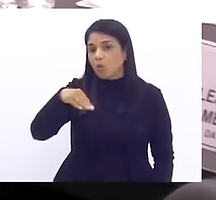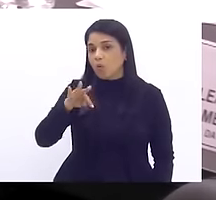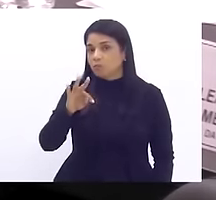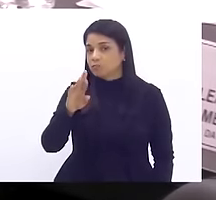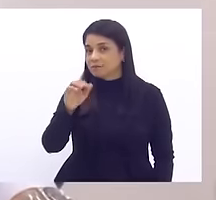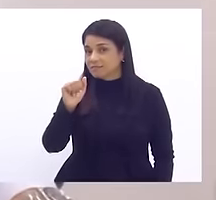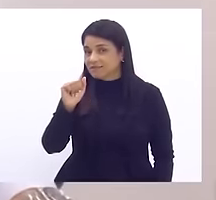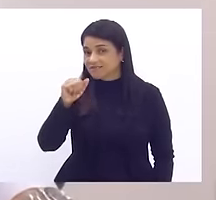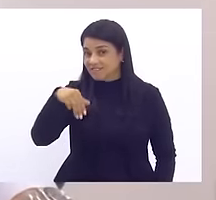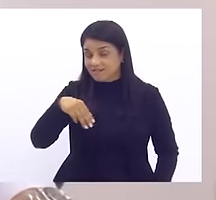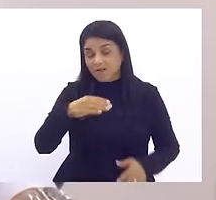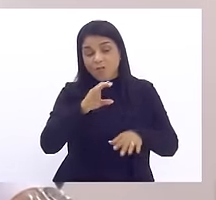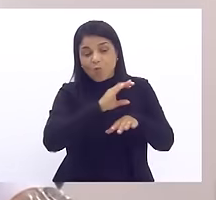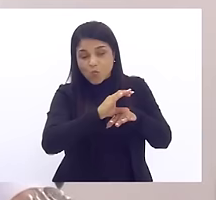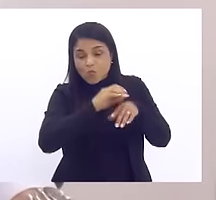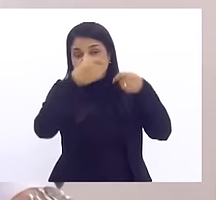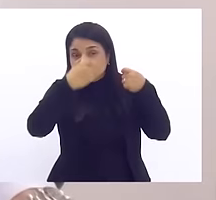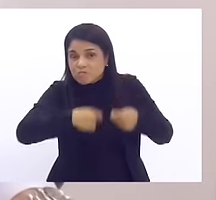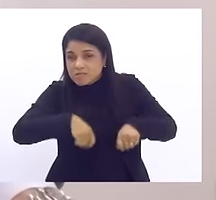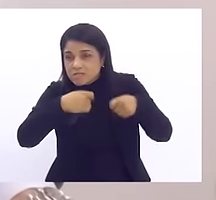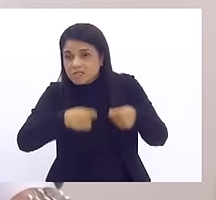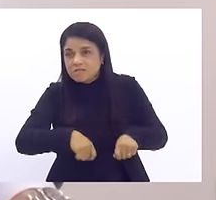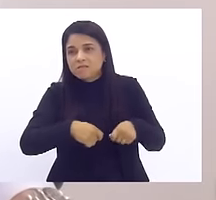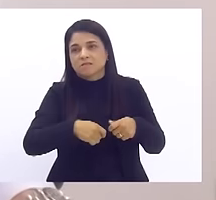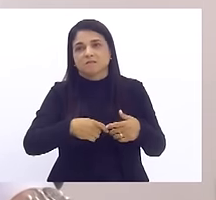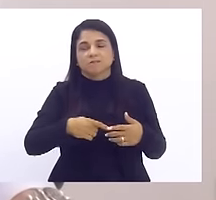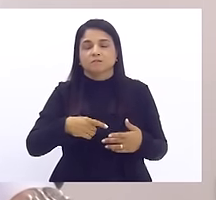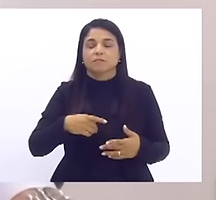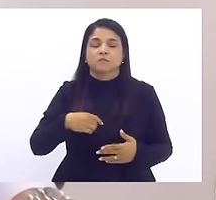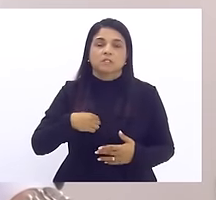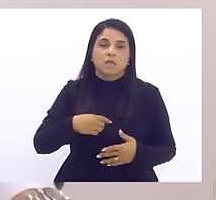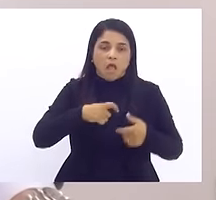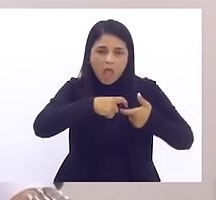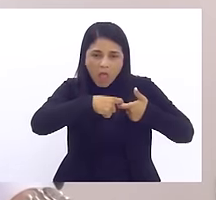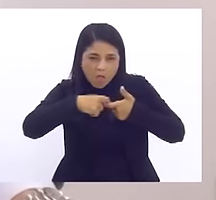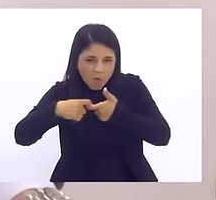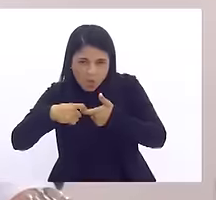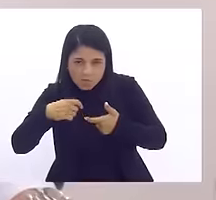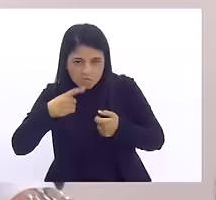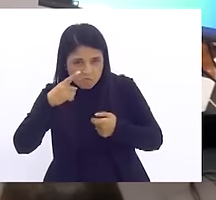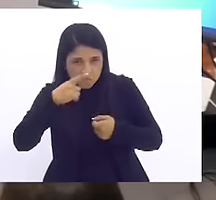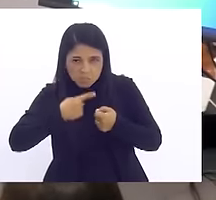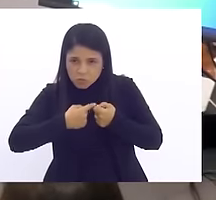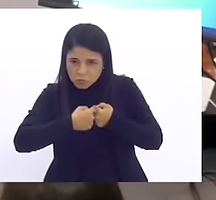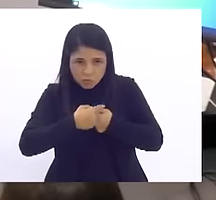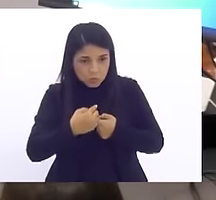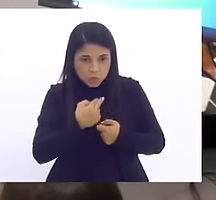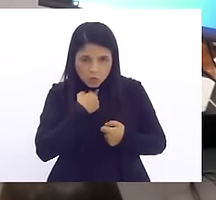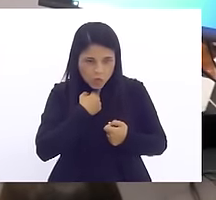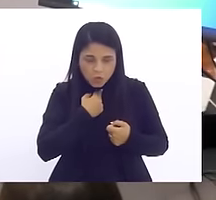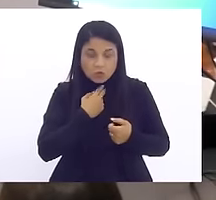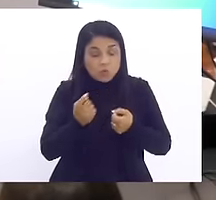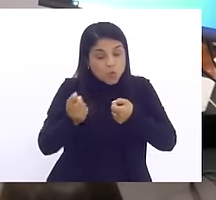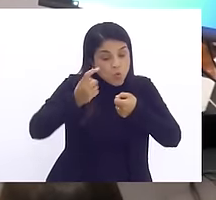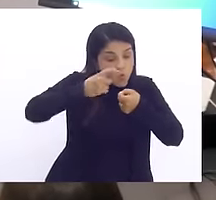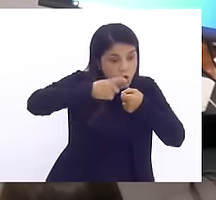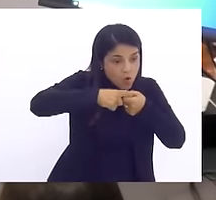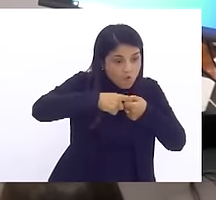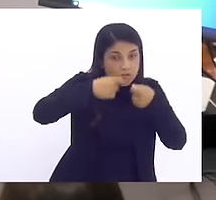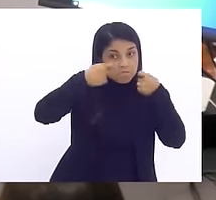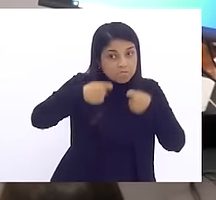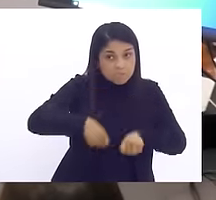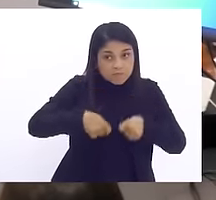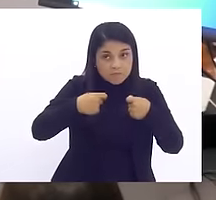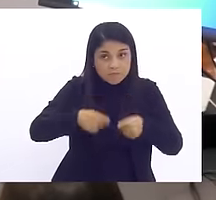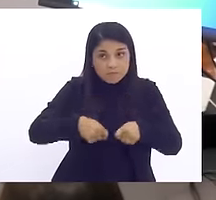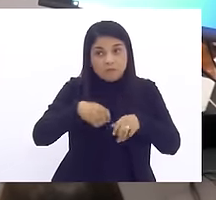operações reboque e tudo mais o município não tem autoridade de fazer a não ser que tenha convênio tem que estar taxativo não convém